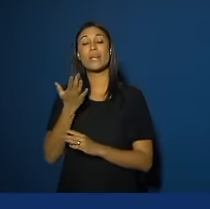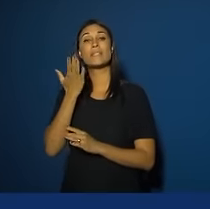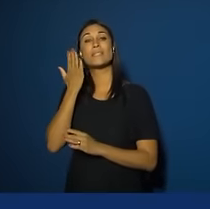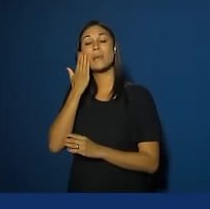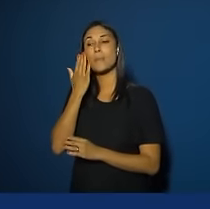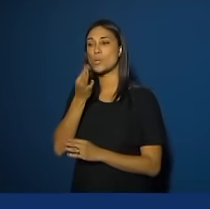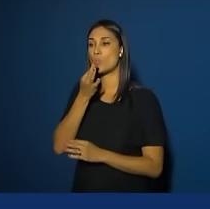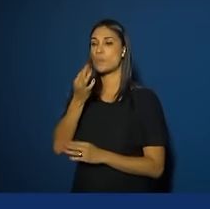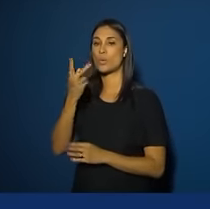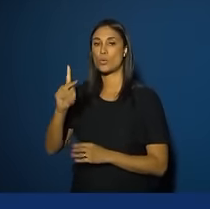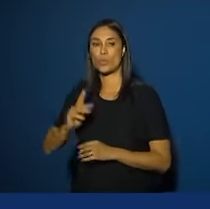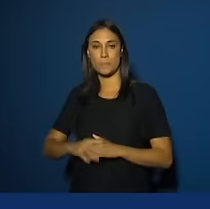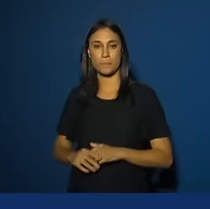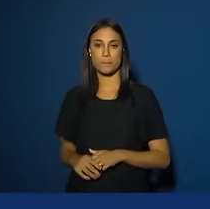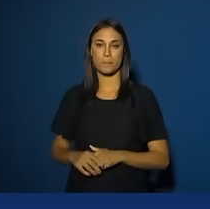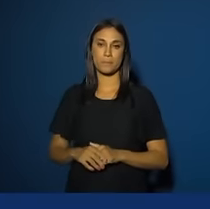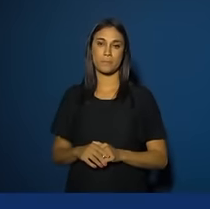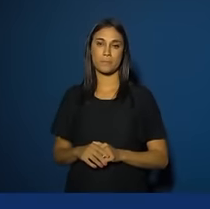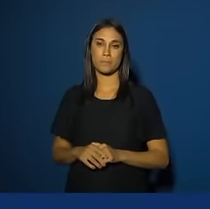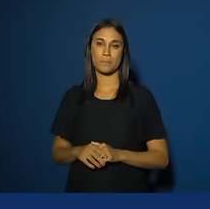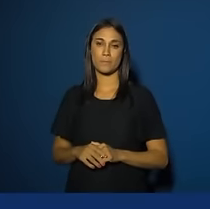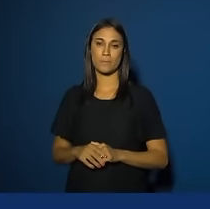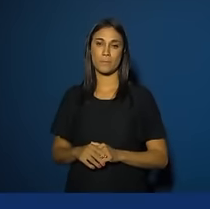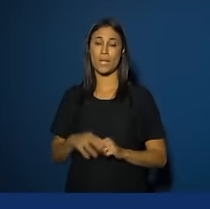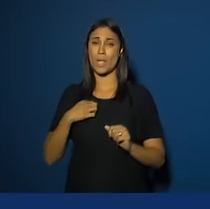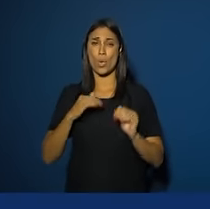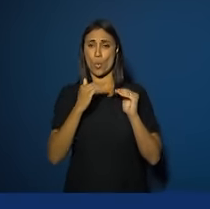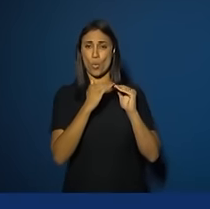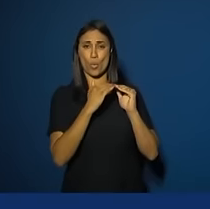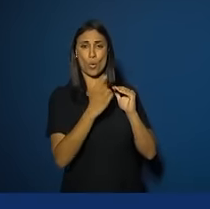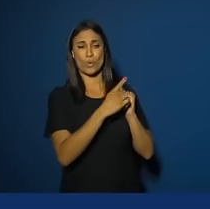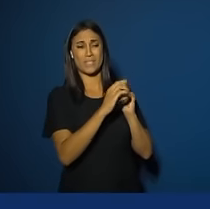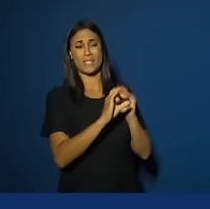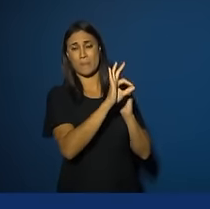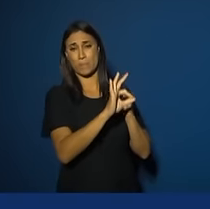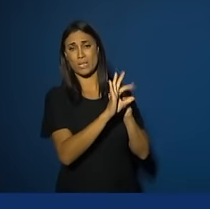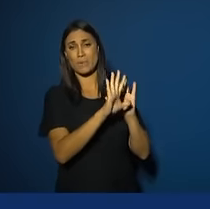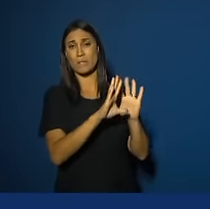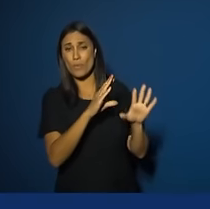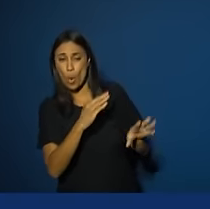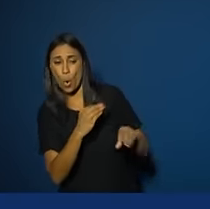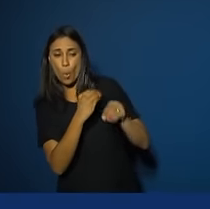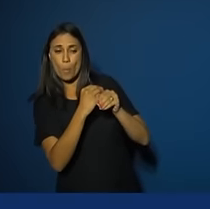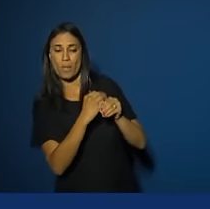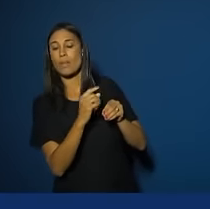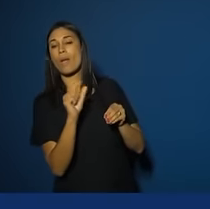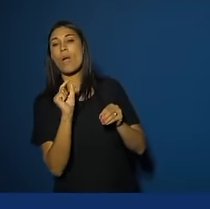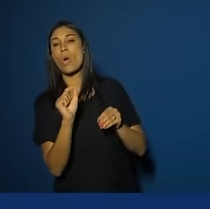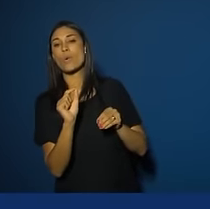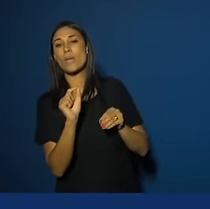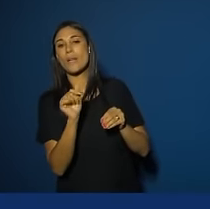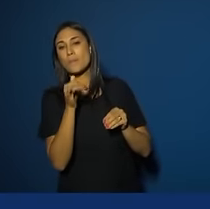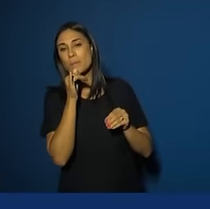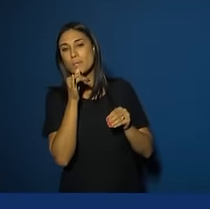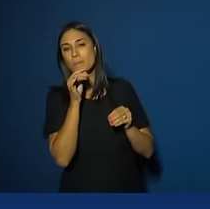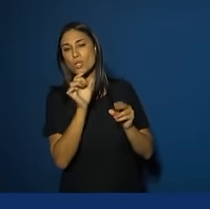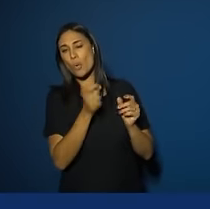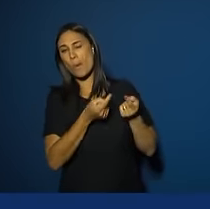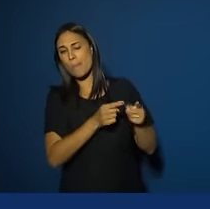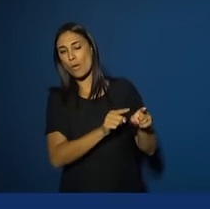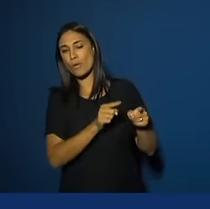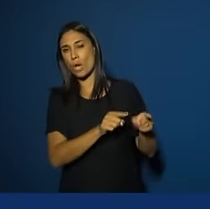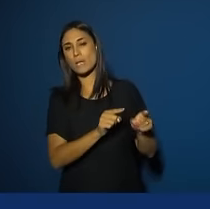opinião sobre isso. Tá bom. Deixa eu só dizer que eu concordo 100% com o que o Loi falou. Eu só vou adicionar umas pimentinhas